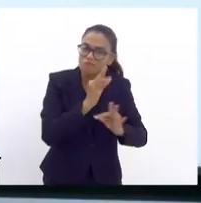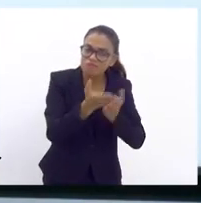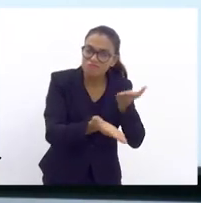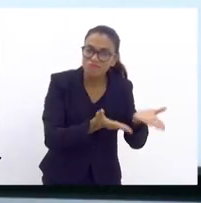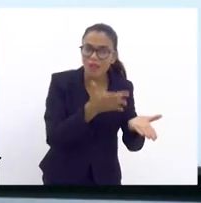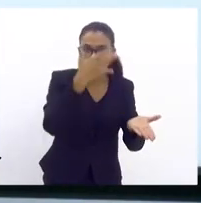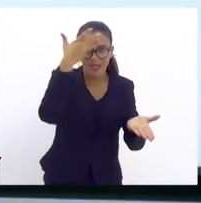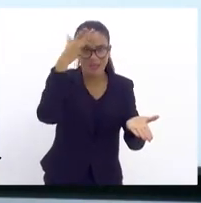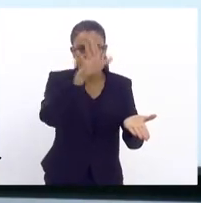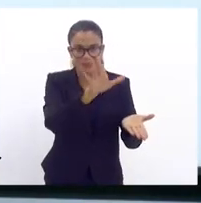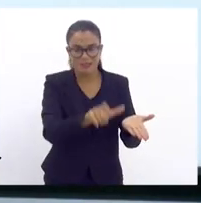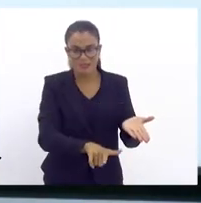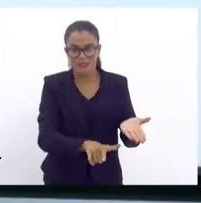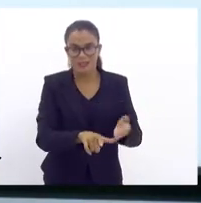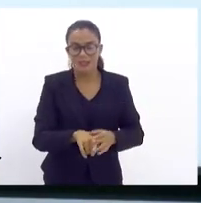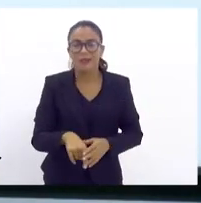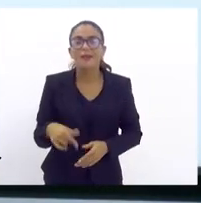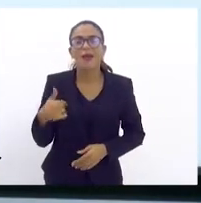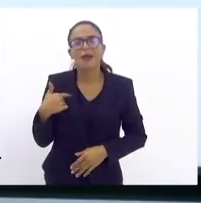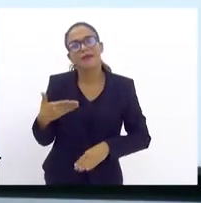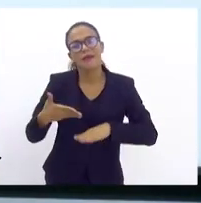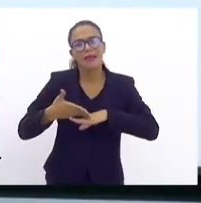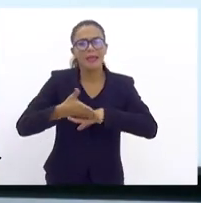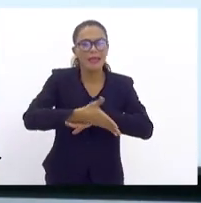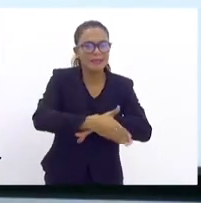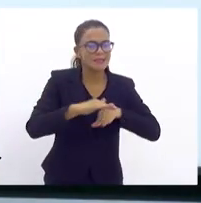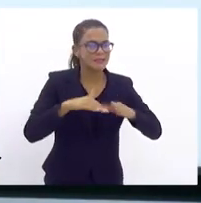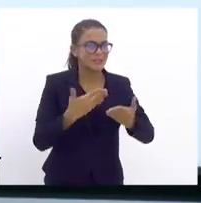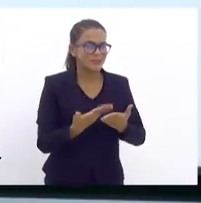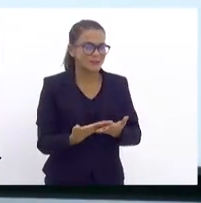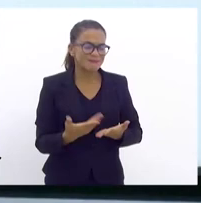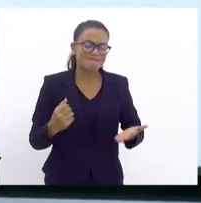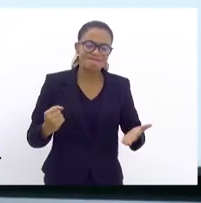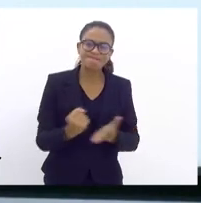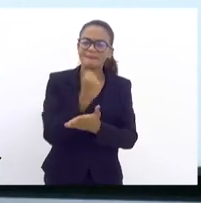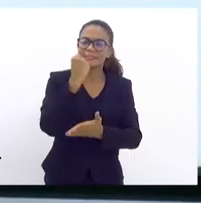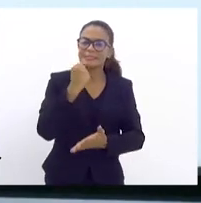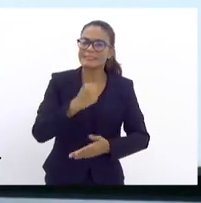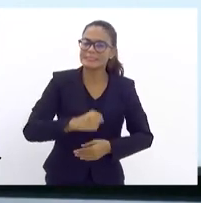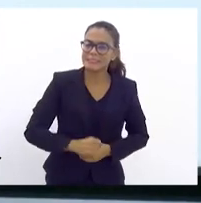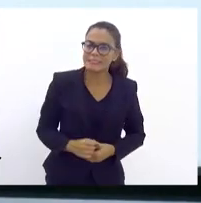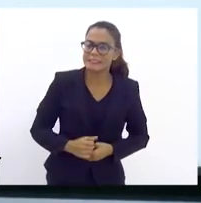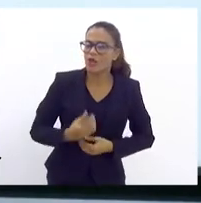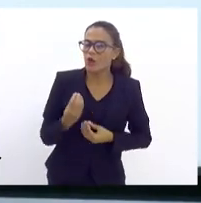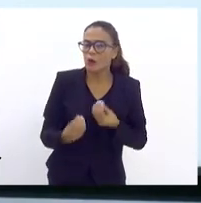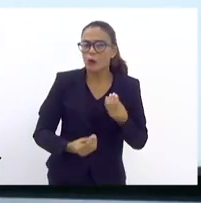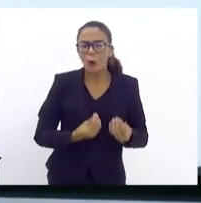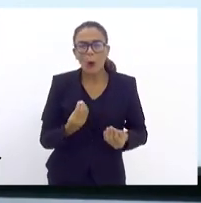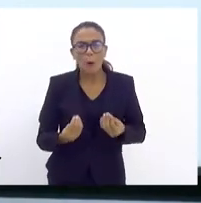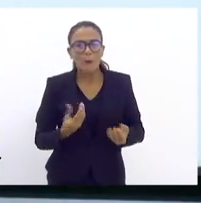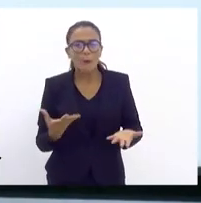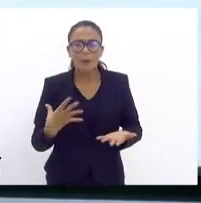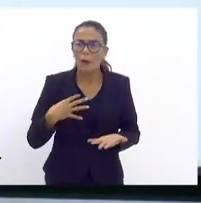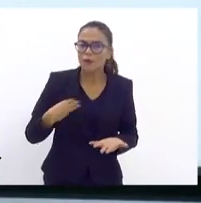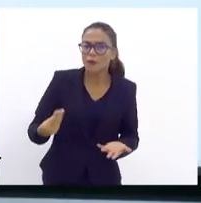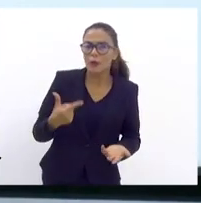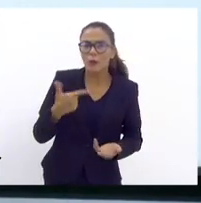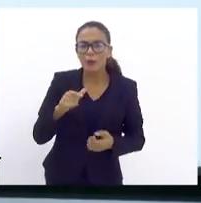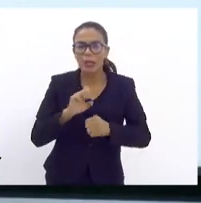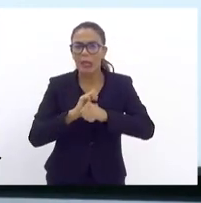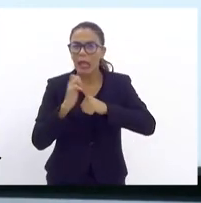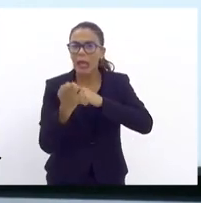ali E aí a gente entra na escola pensando assim poxa como é que a gente vai fazer agora com o filho que não tem